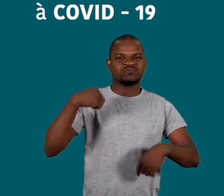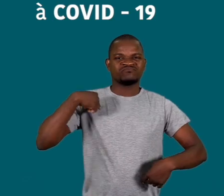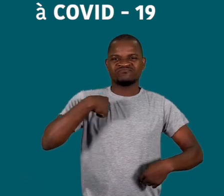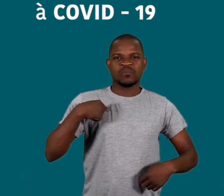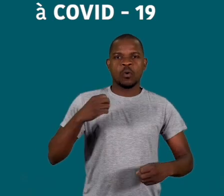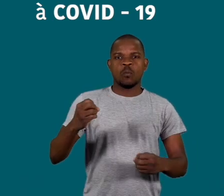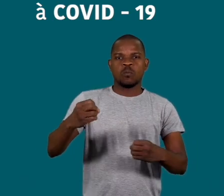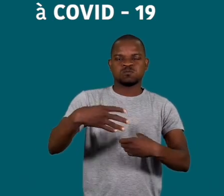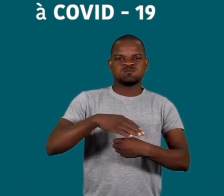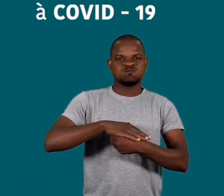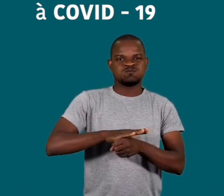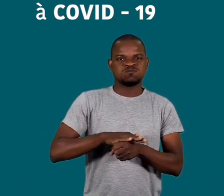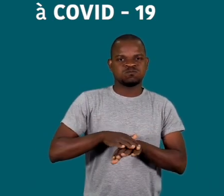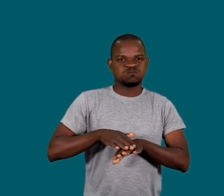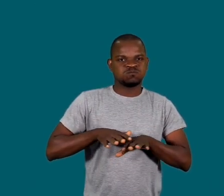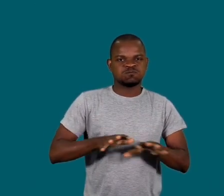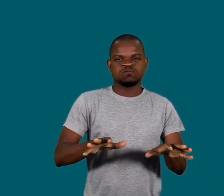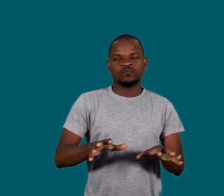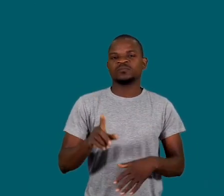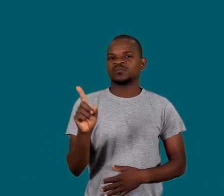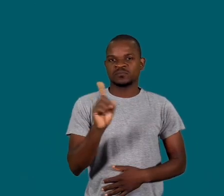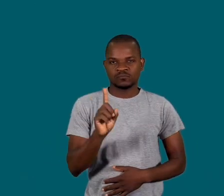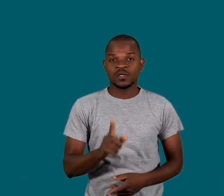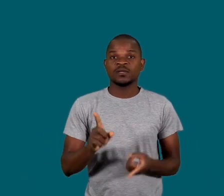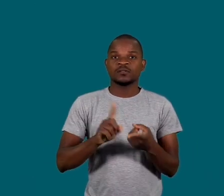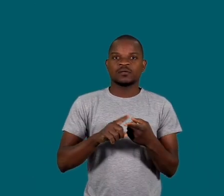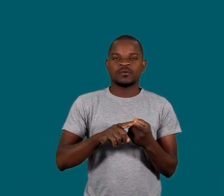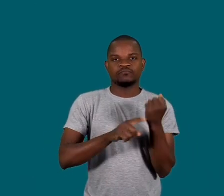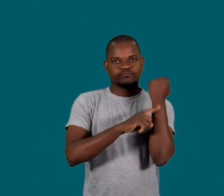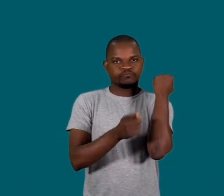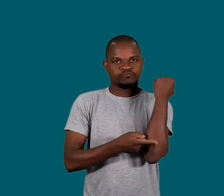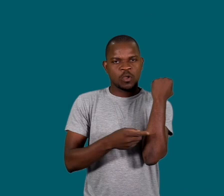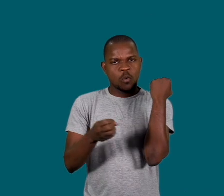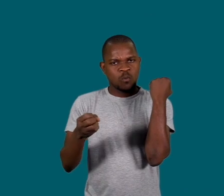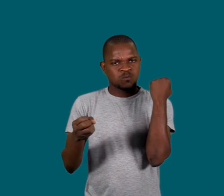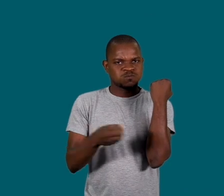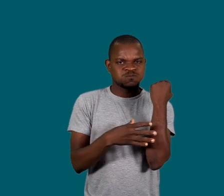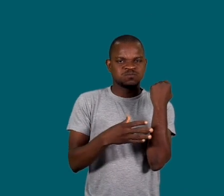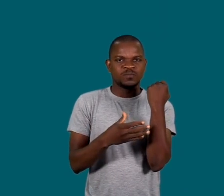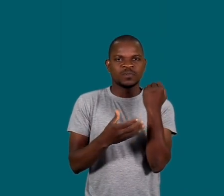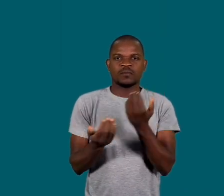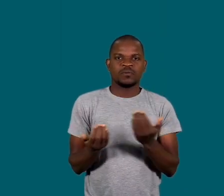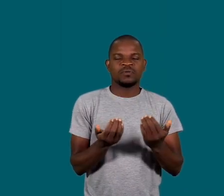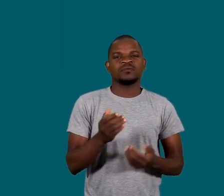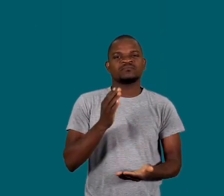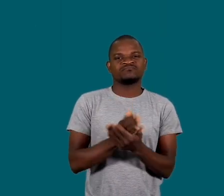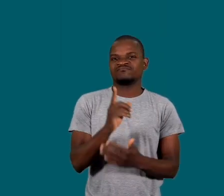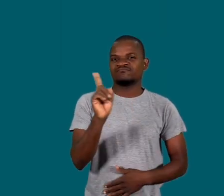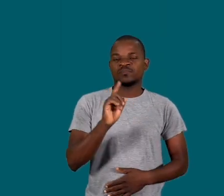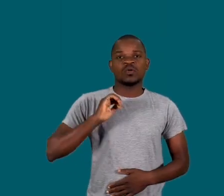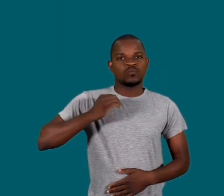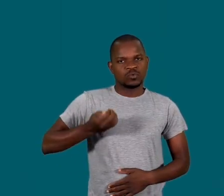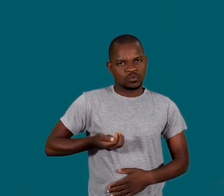mulheres grávidas à Covid-19 e sobre a transmissão do vírus de mãe para filho. As mulheres